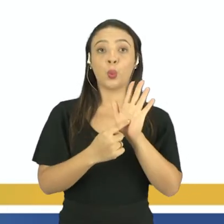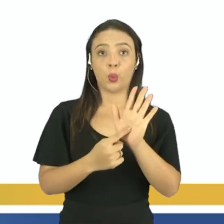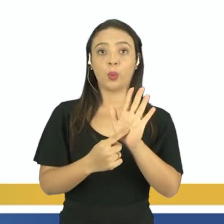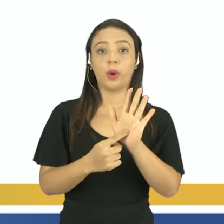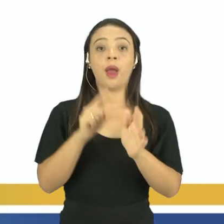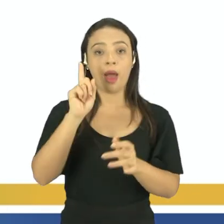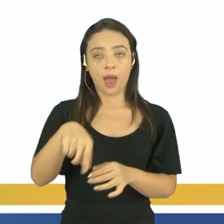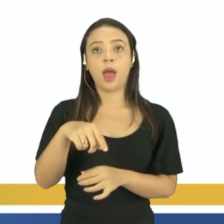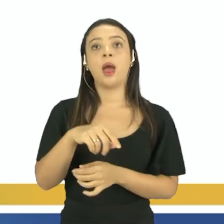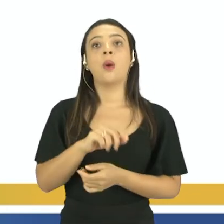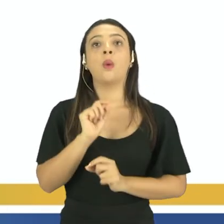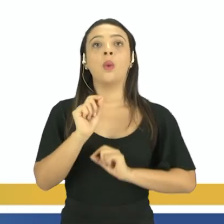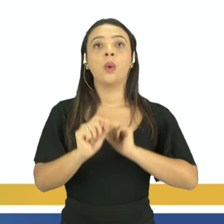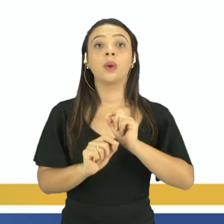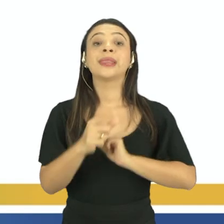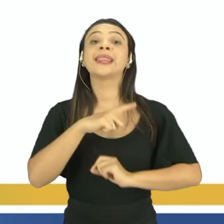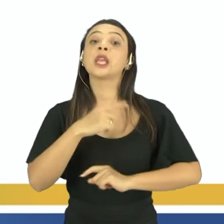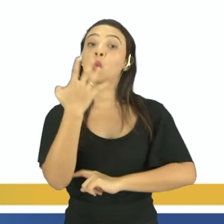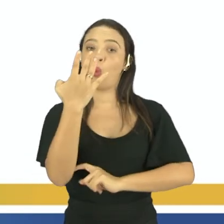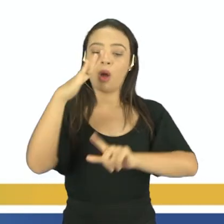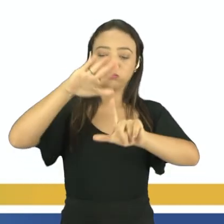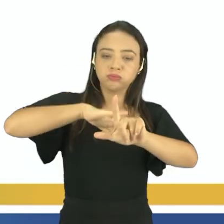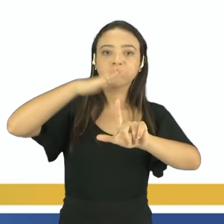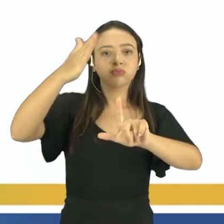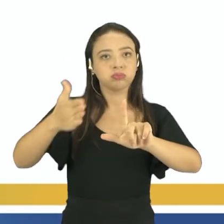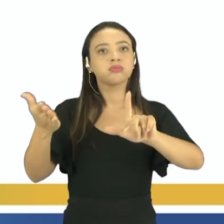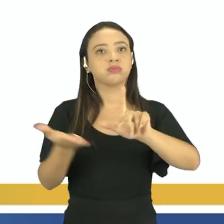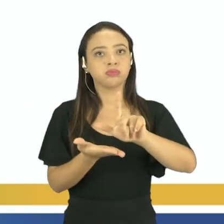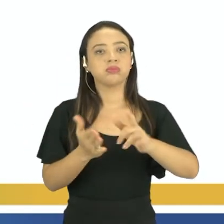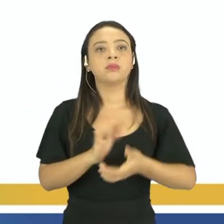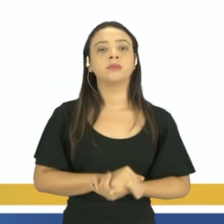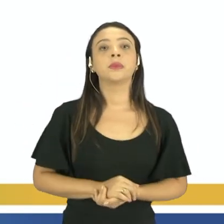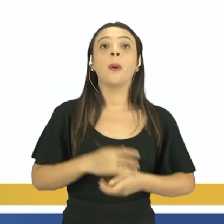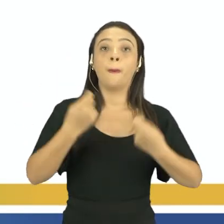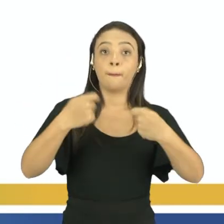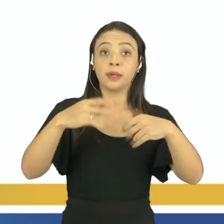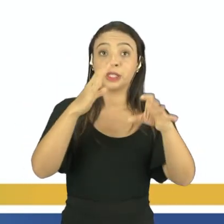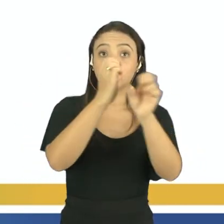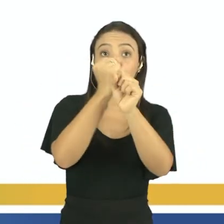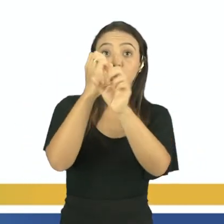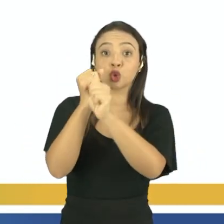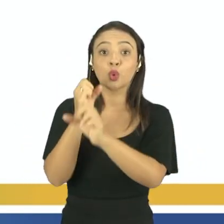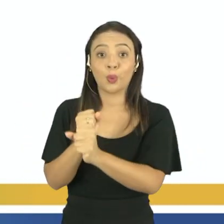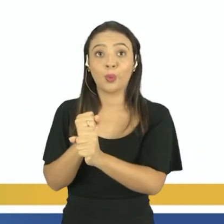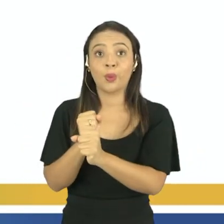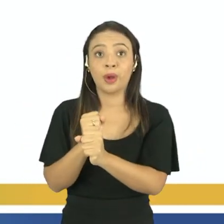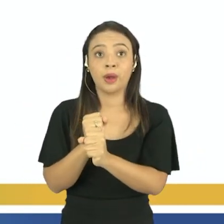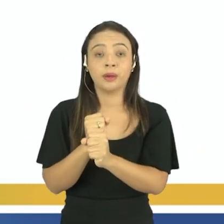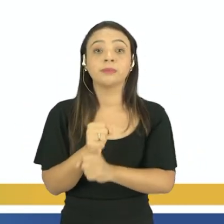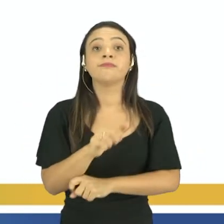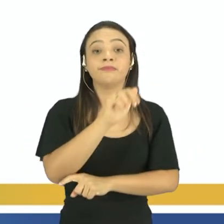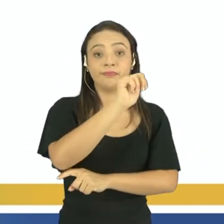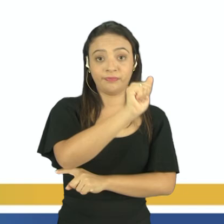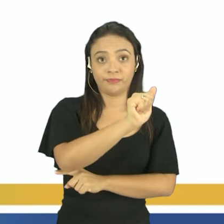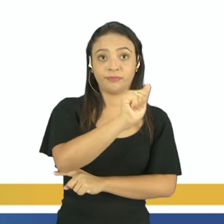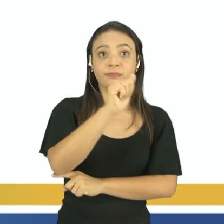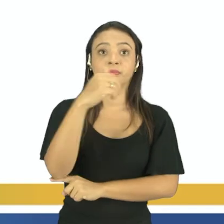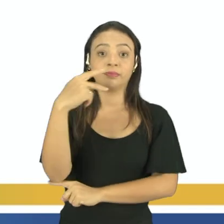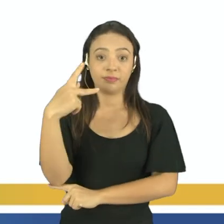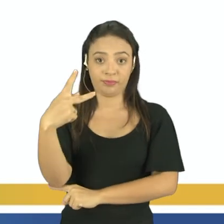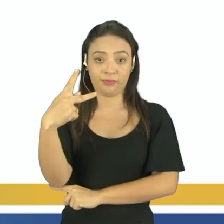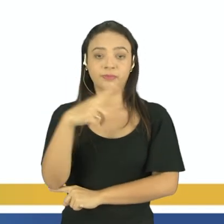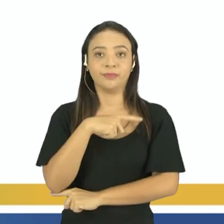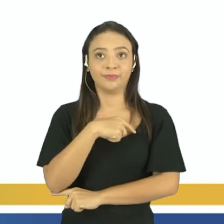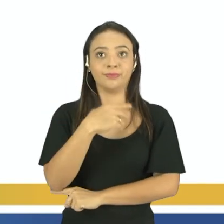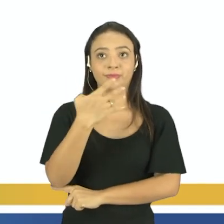Uma figura que tem 4 lados. Então, a gente precisa aí somar o segmento AP, que mede 4